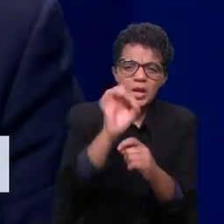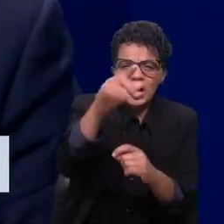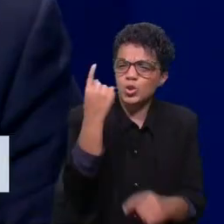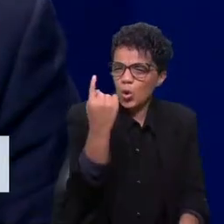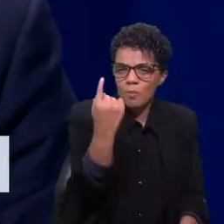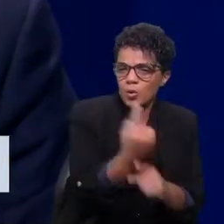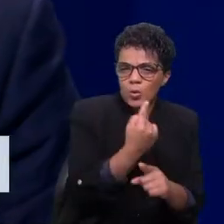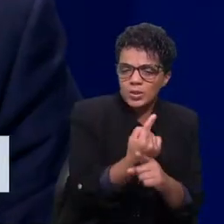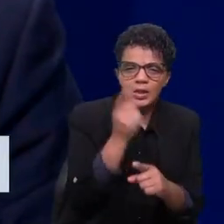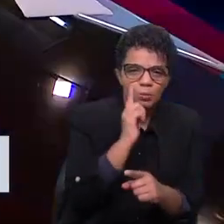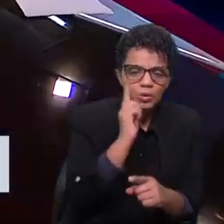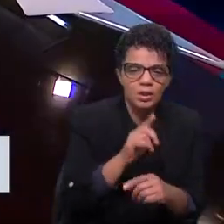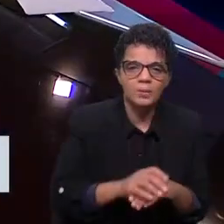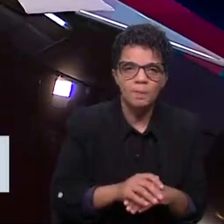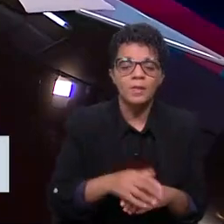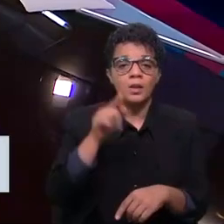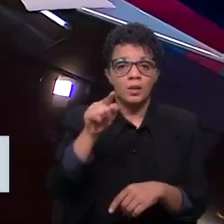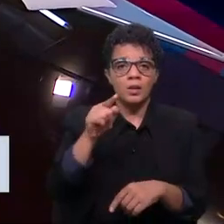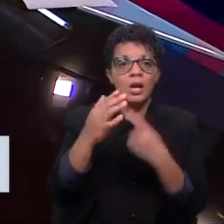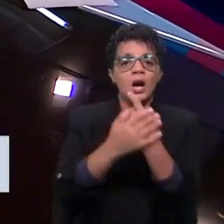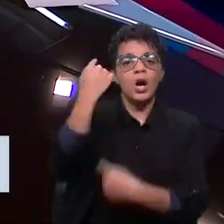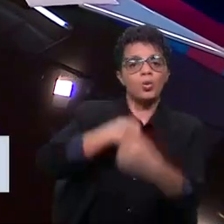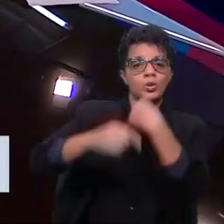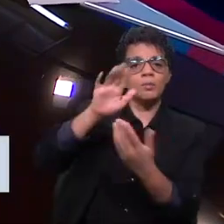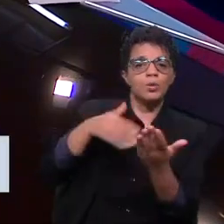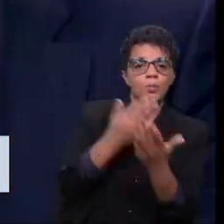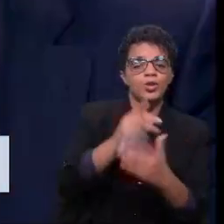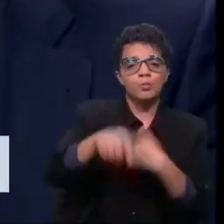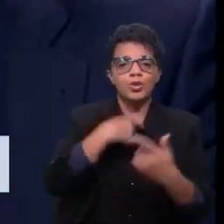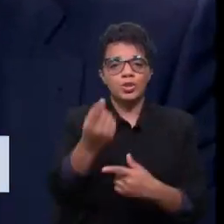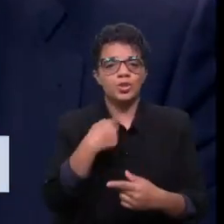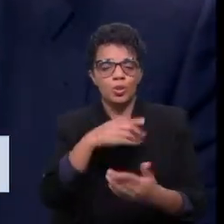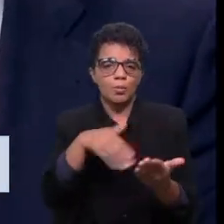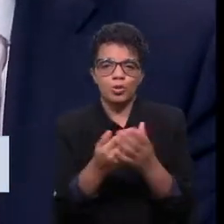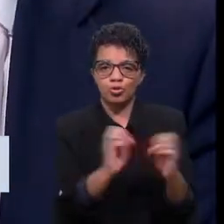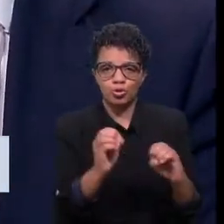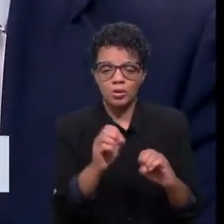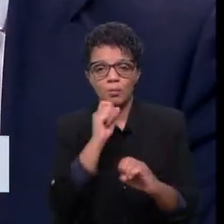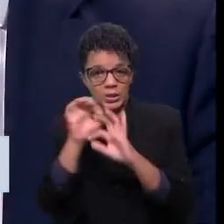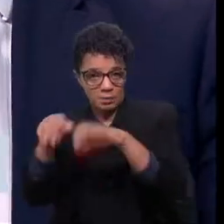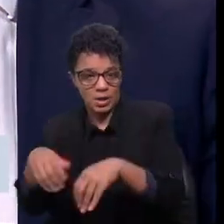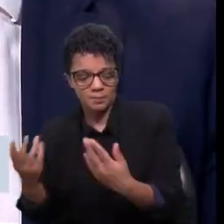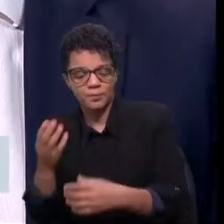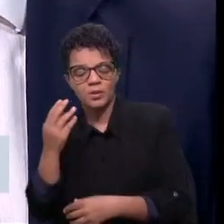professor acusa das idei das propostas